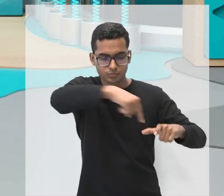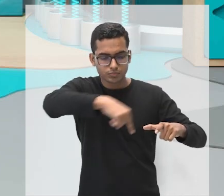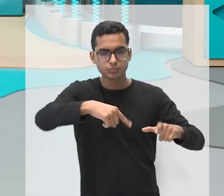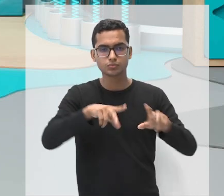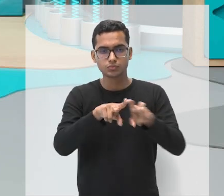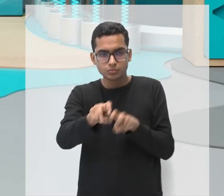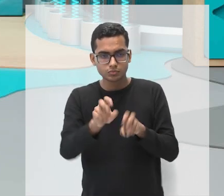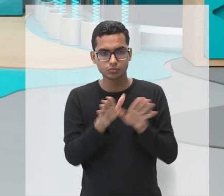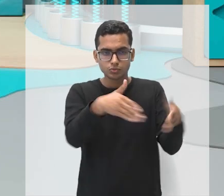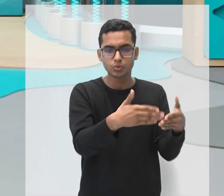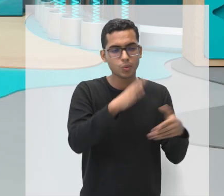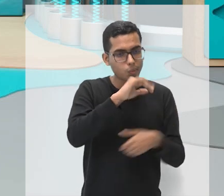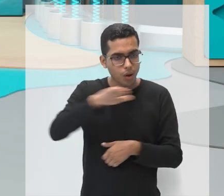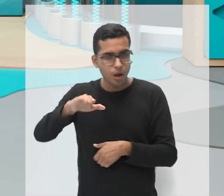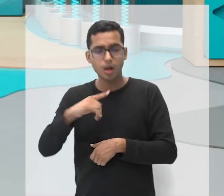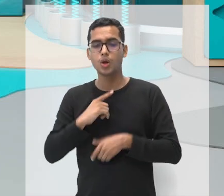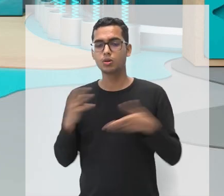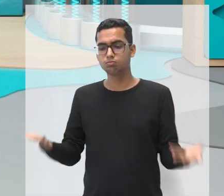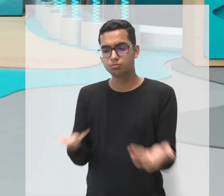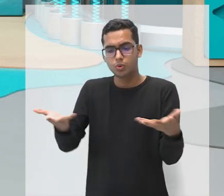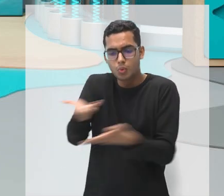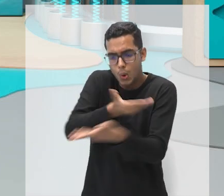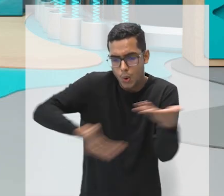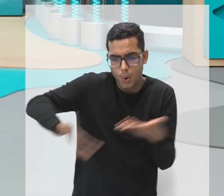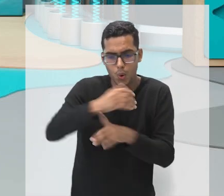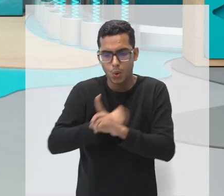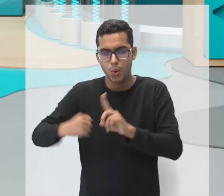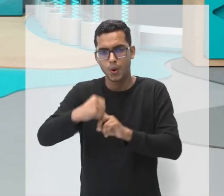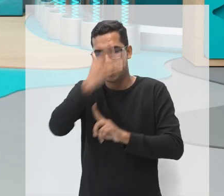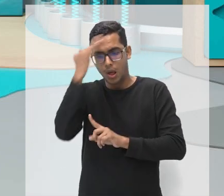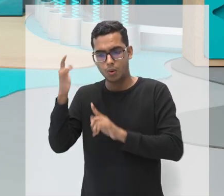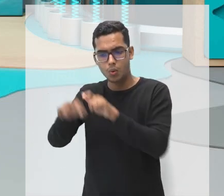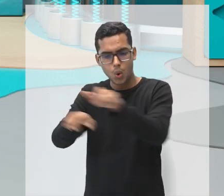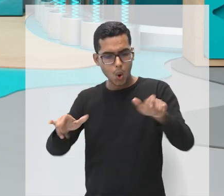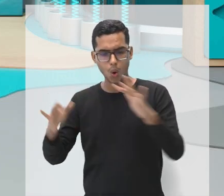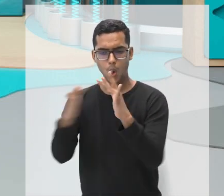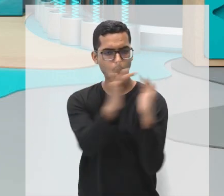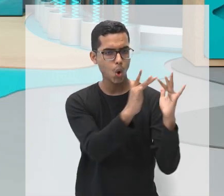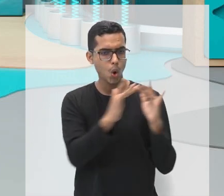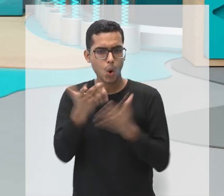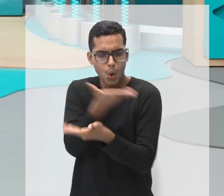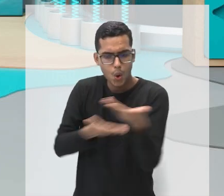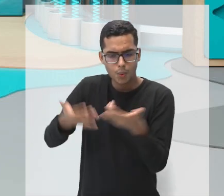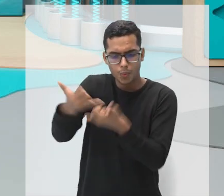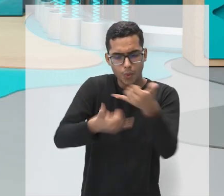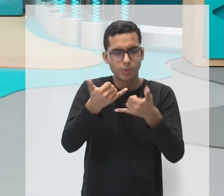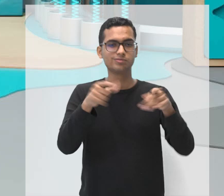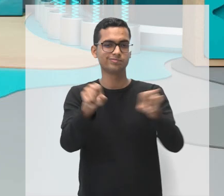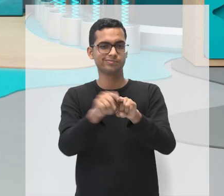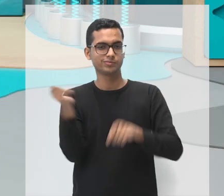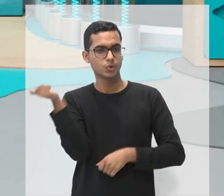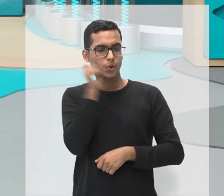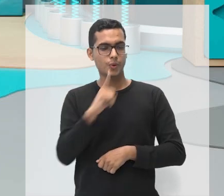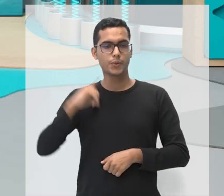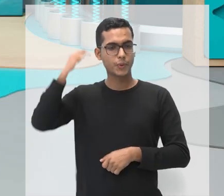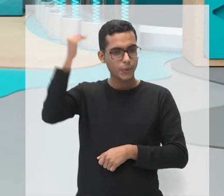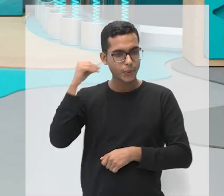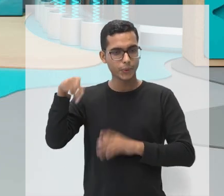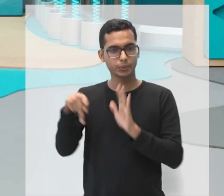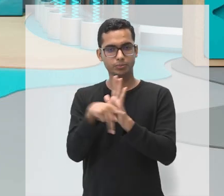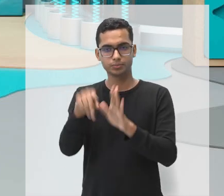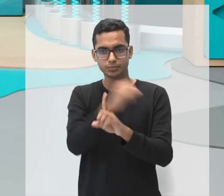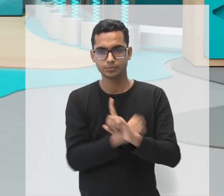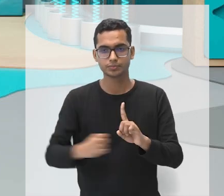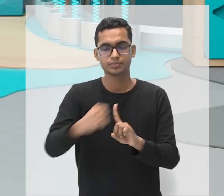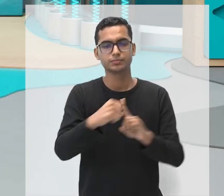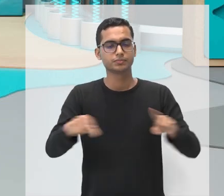interação social, uma vez que os indivíduos vão estar ali juntos, participando, brincando, vivendo essa experiência